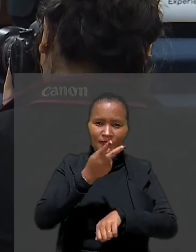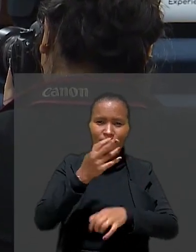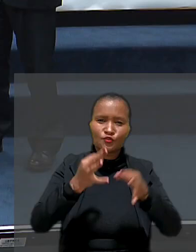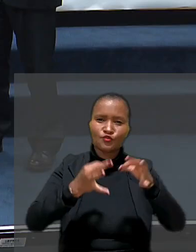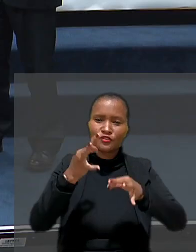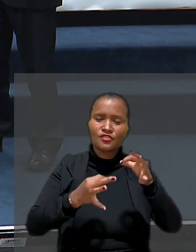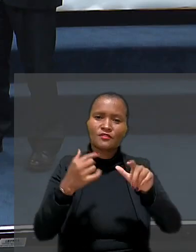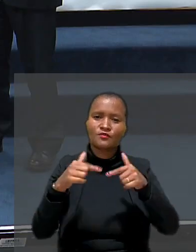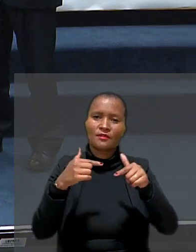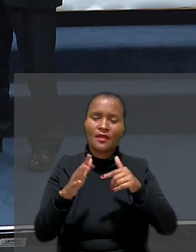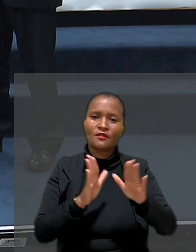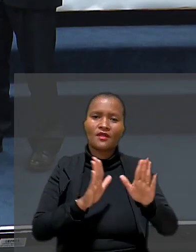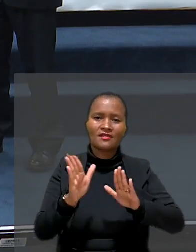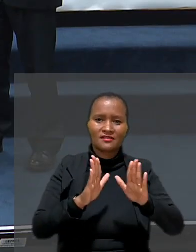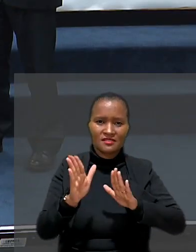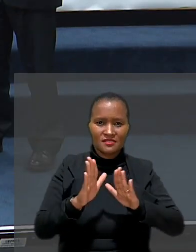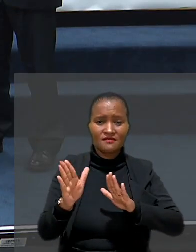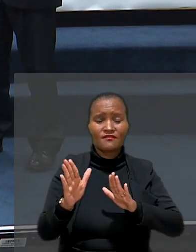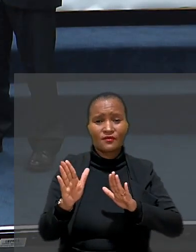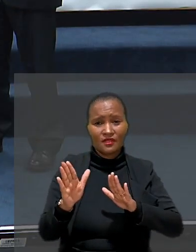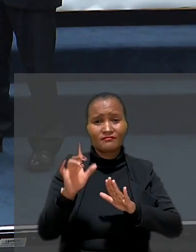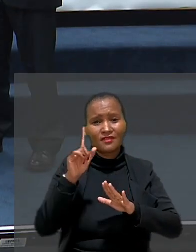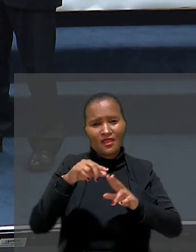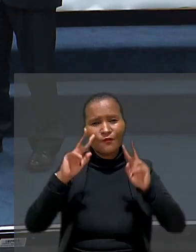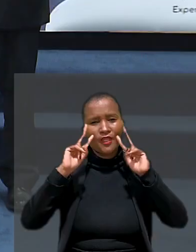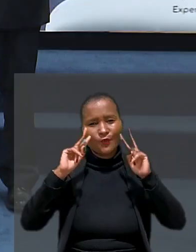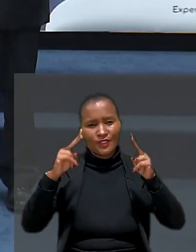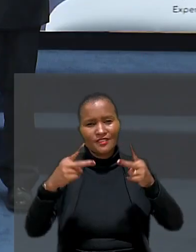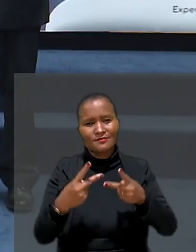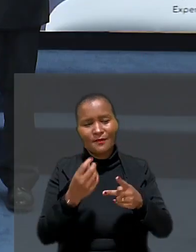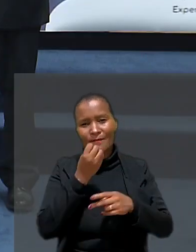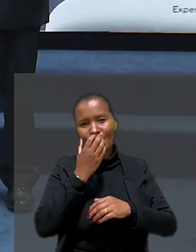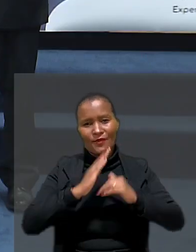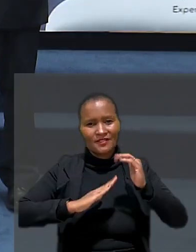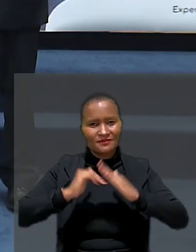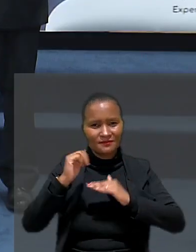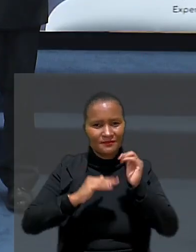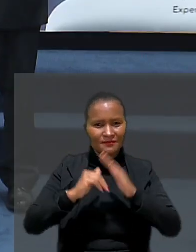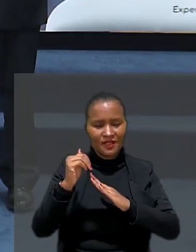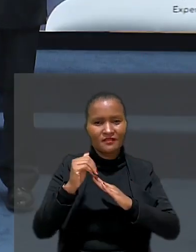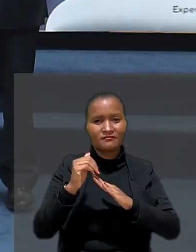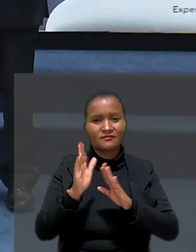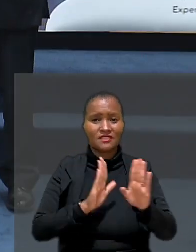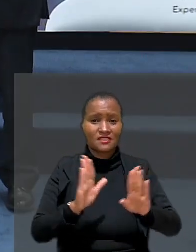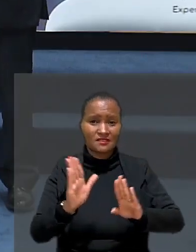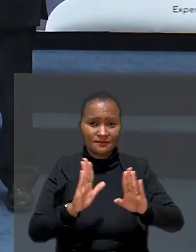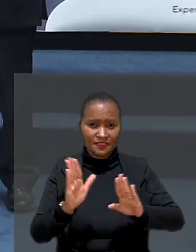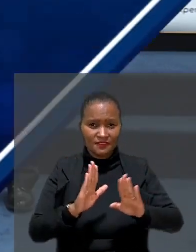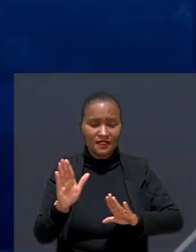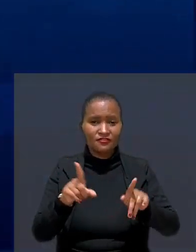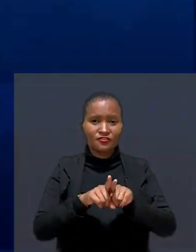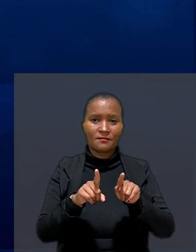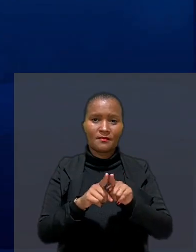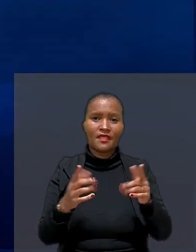Acessível, que é um reconhecimento de boas práticas em acessibilidade e inclusão. E